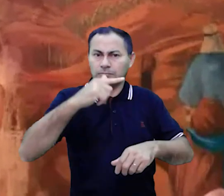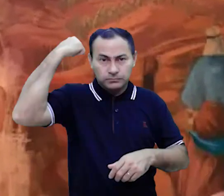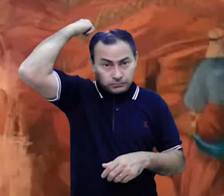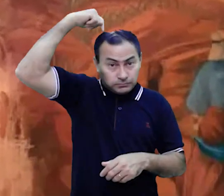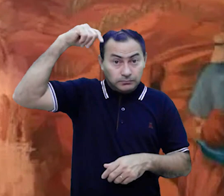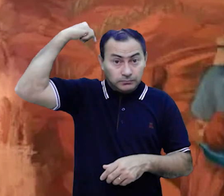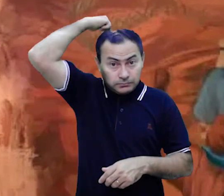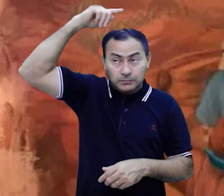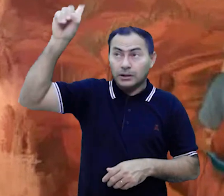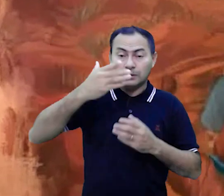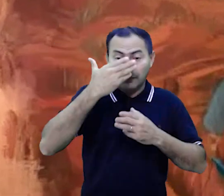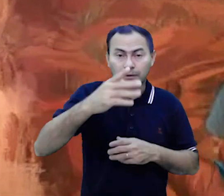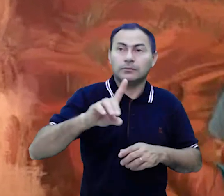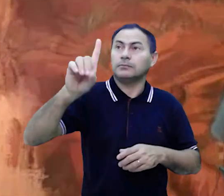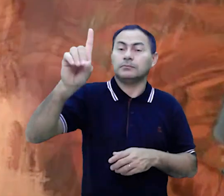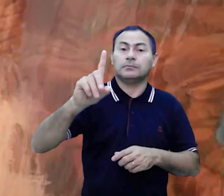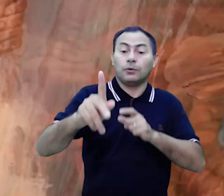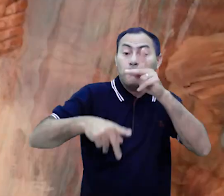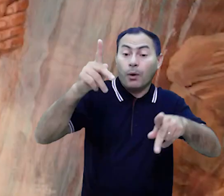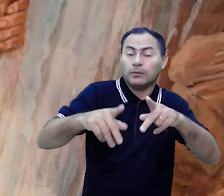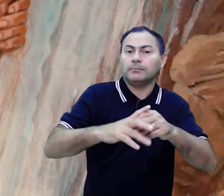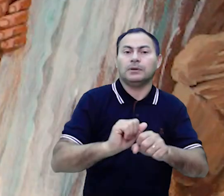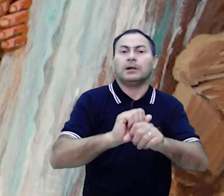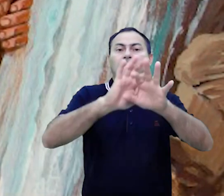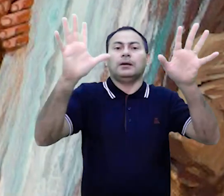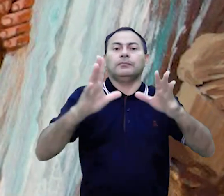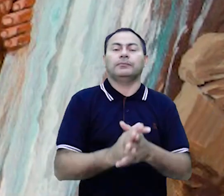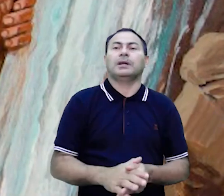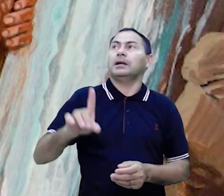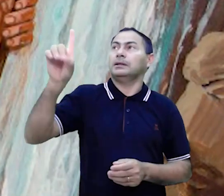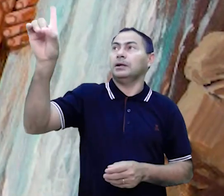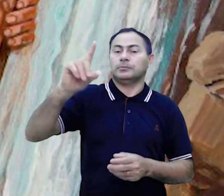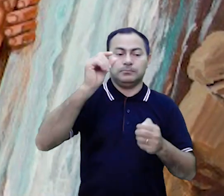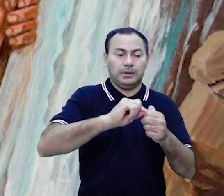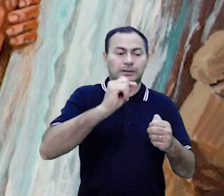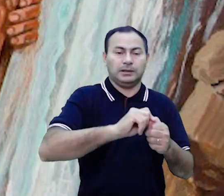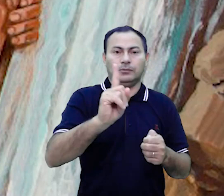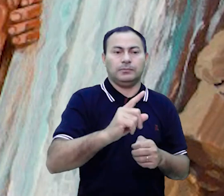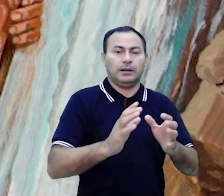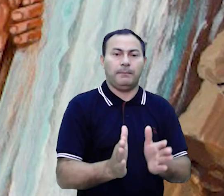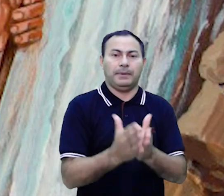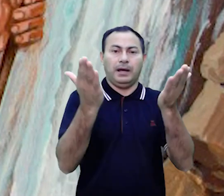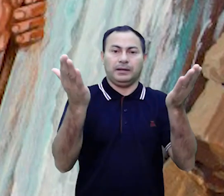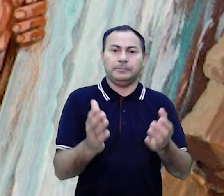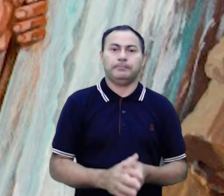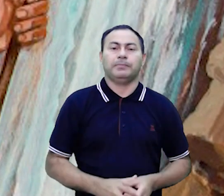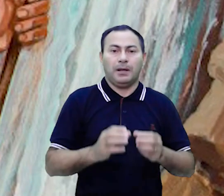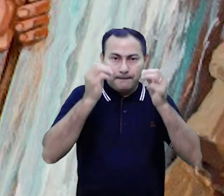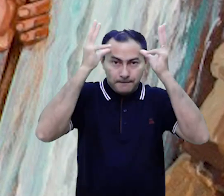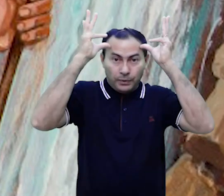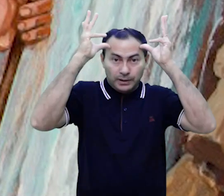não estava santificando a Deus aos olhos do povo. Ele não deixou claro ao povo que era Deus que estava fazendo aquele